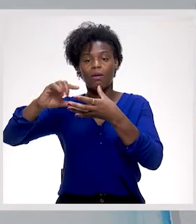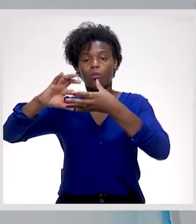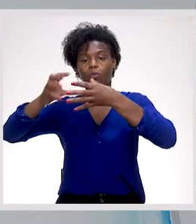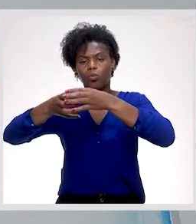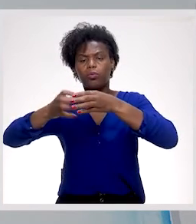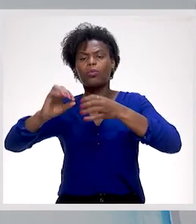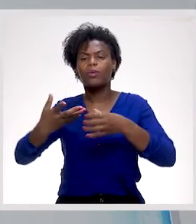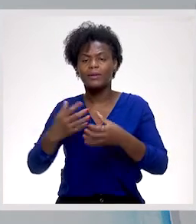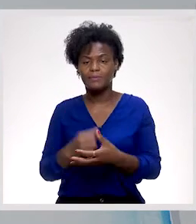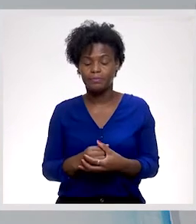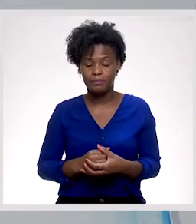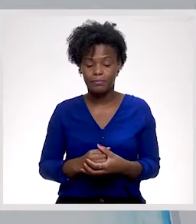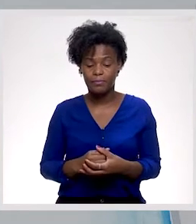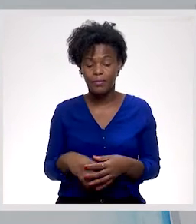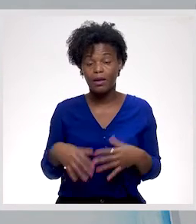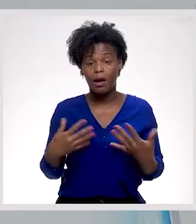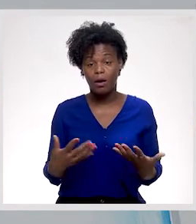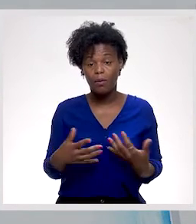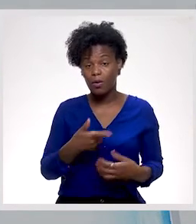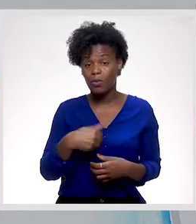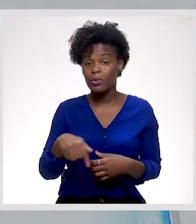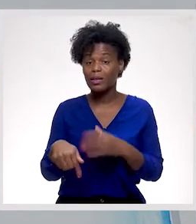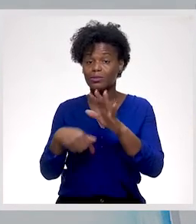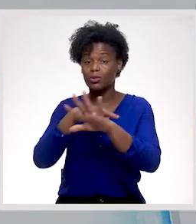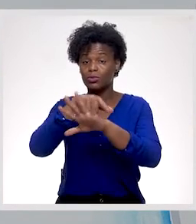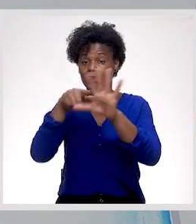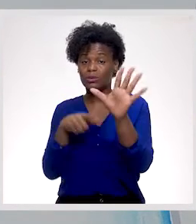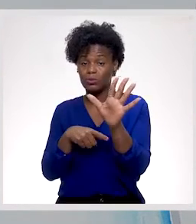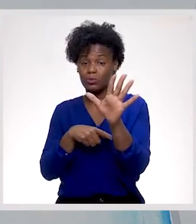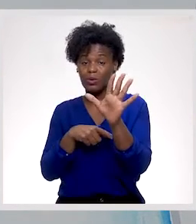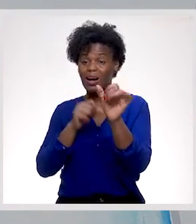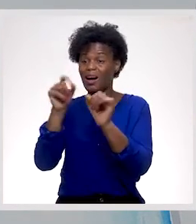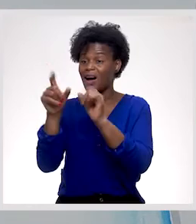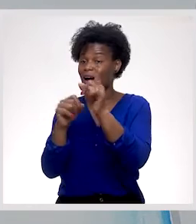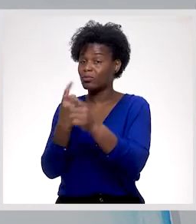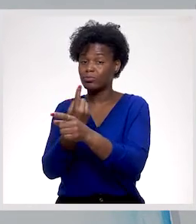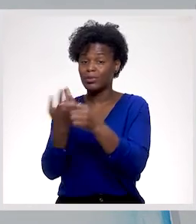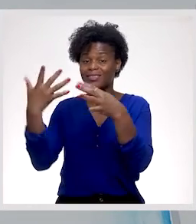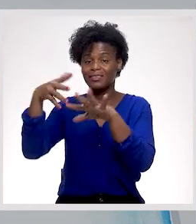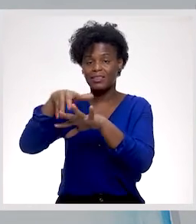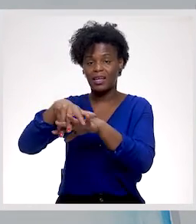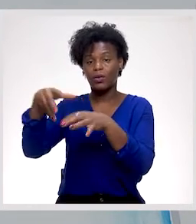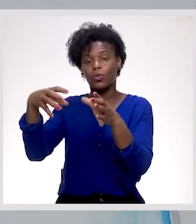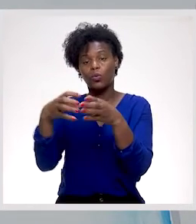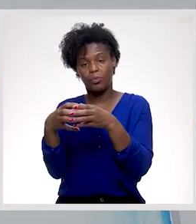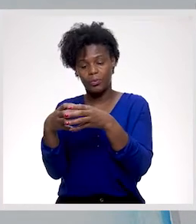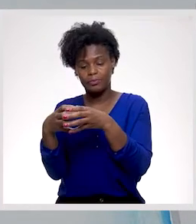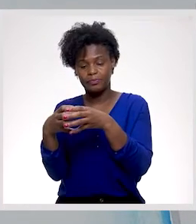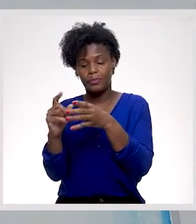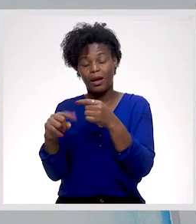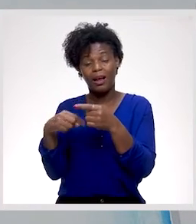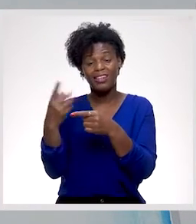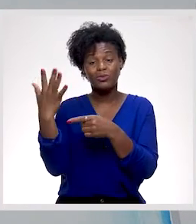Neste momento, nós temos 5 astros que integram este grupo. Para além dos 5